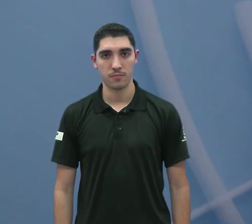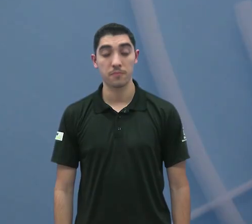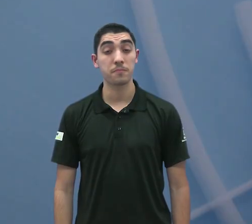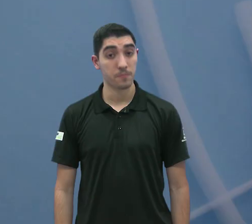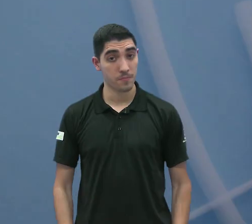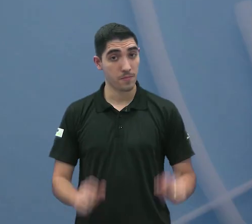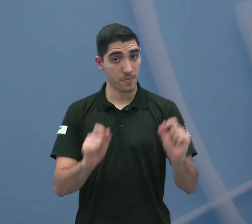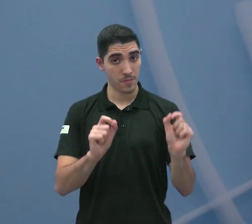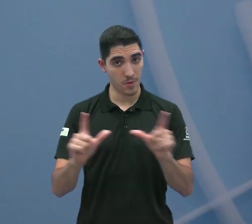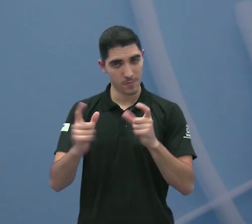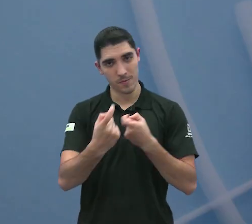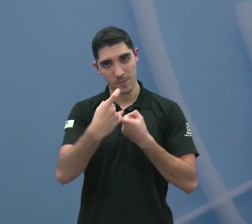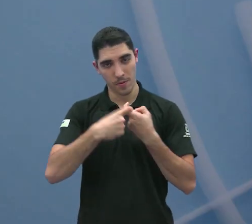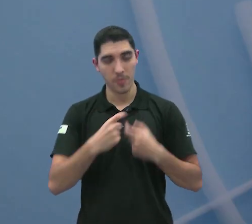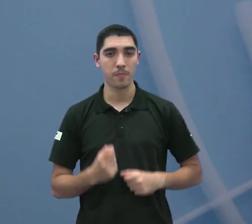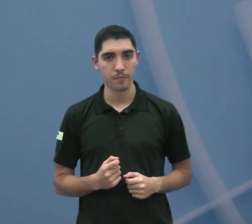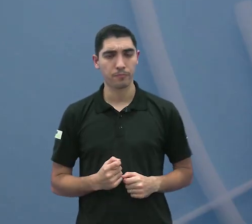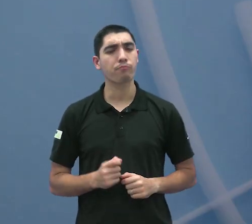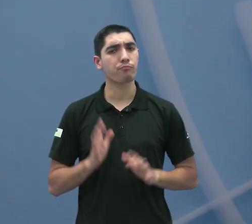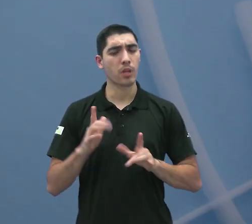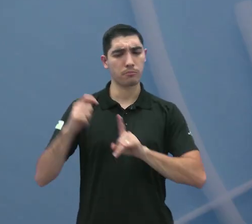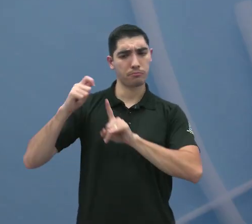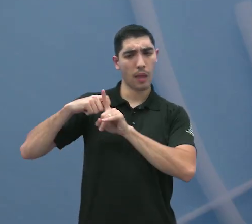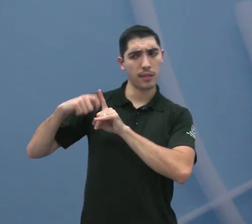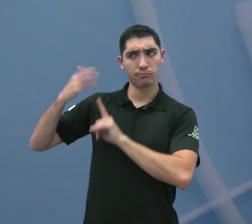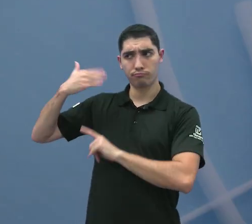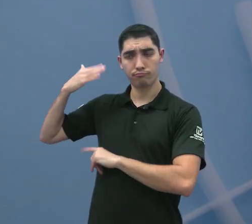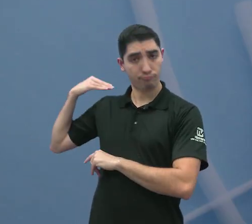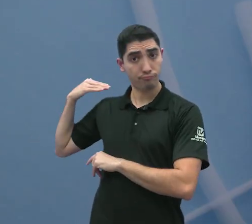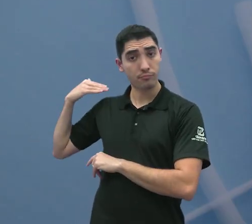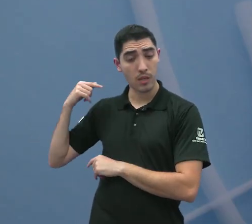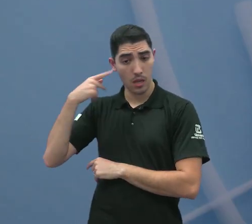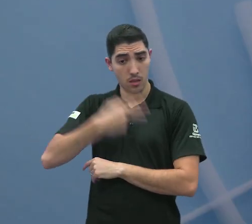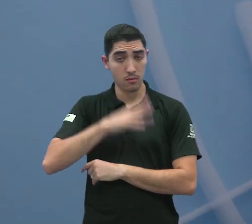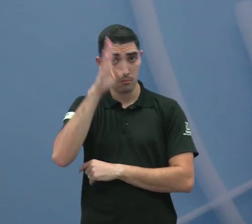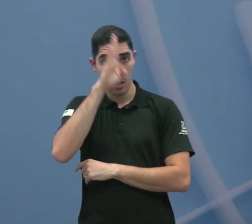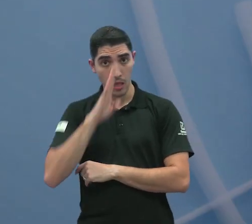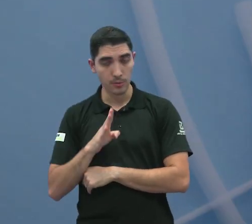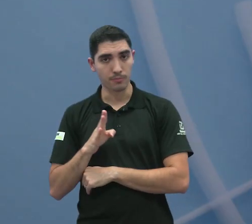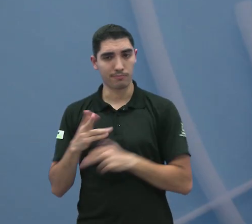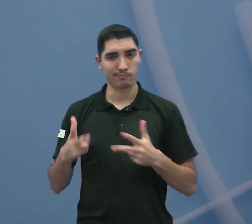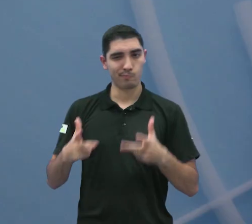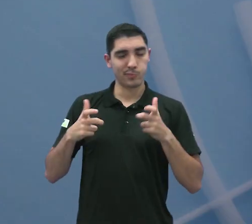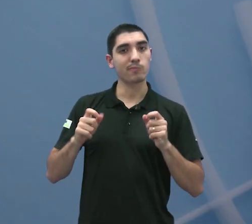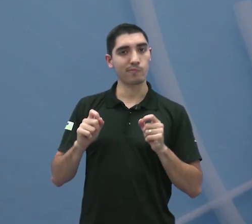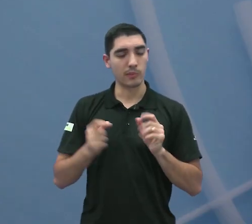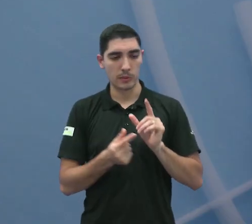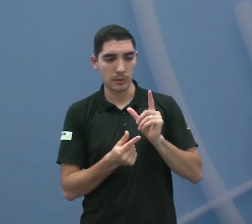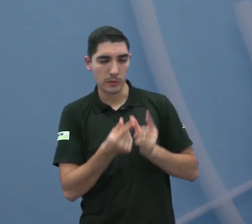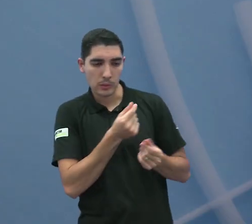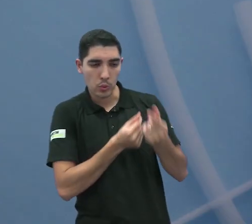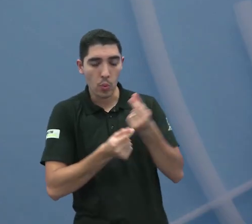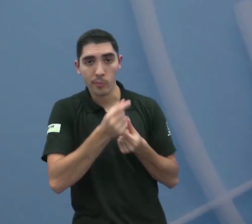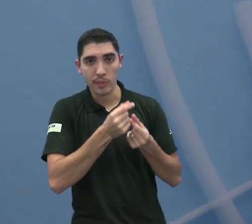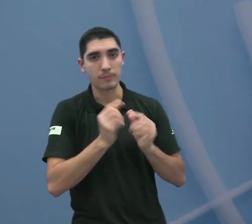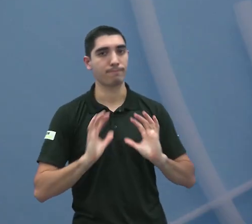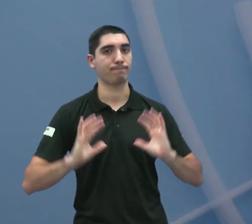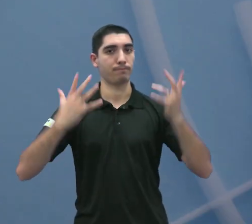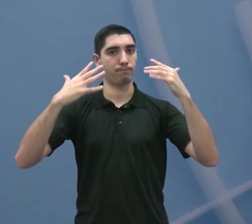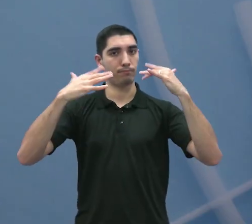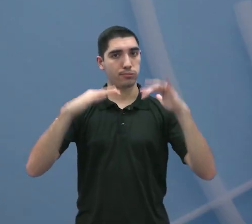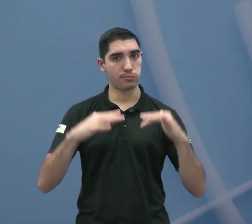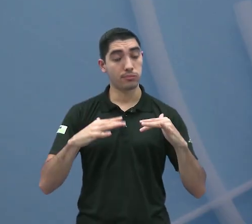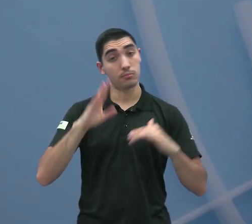De volta com o Diálogos. Nos últimos meses, o Brasil se viu em uma crise econômica provocada por um de